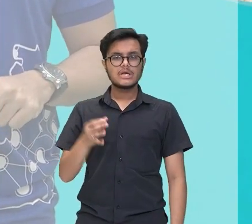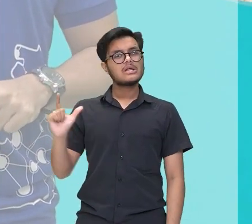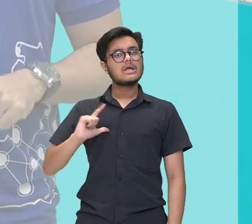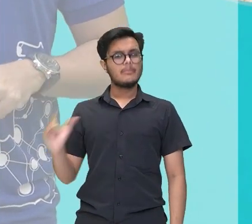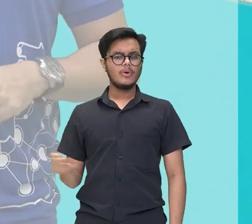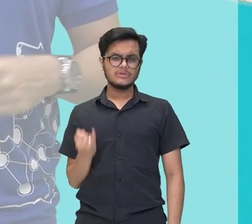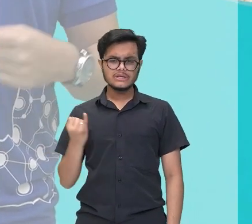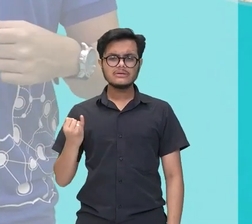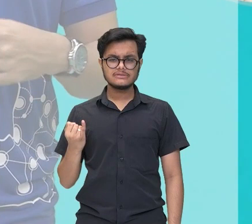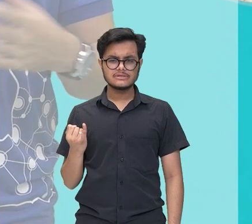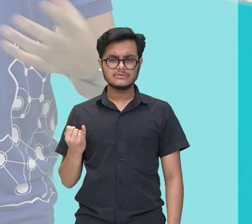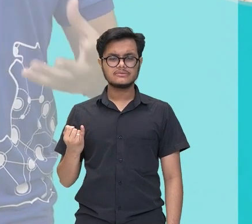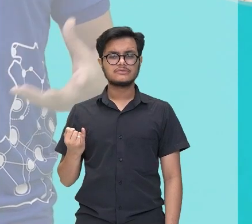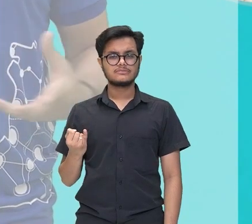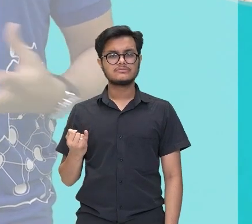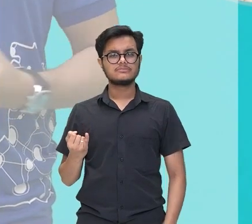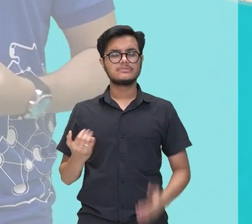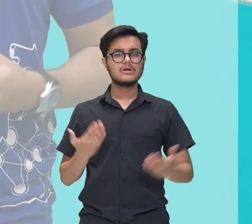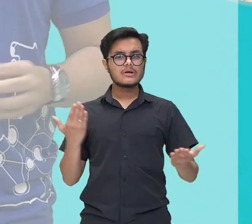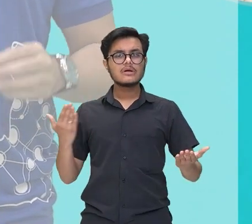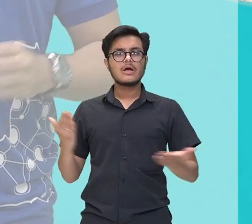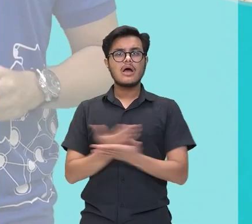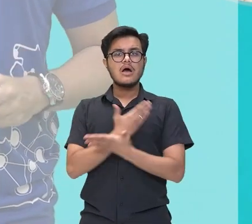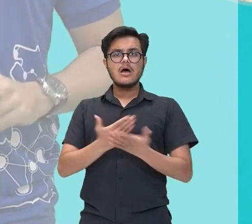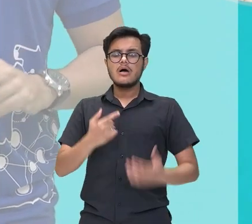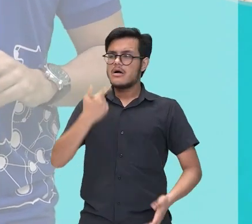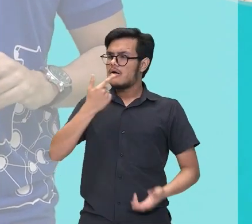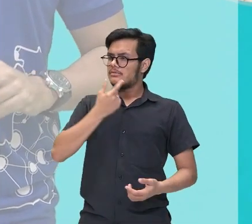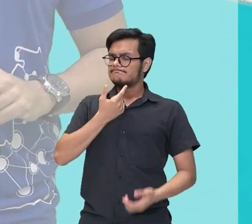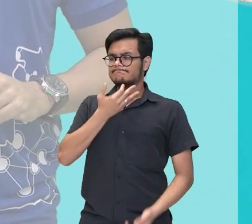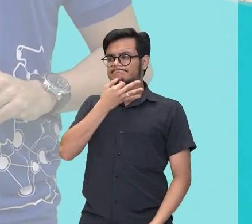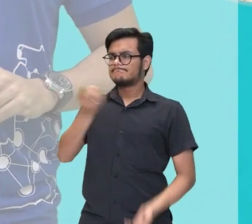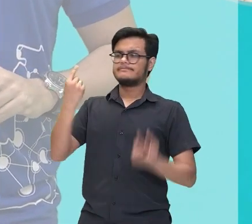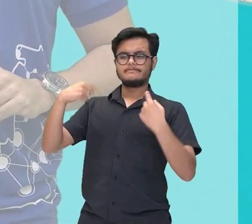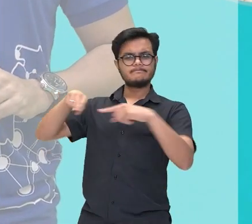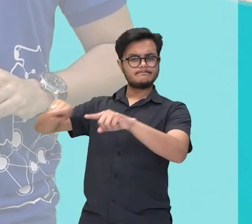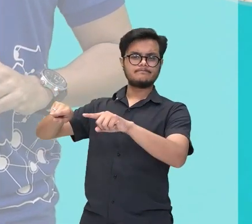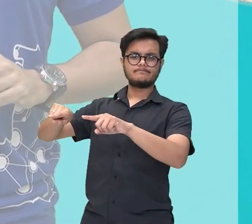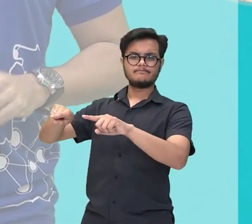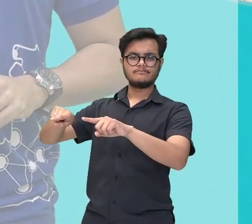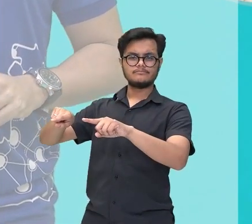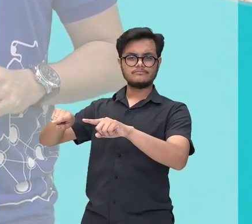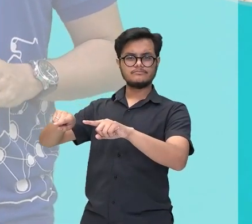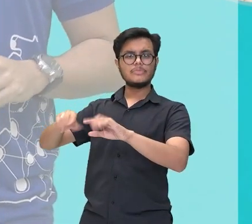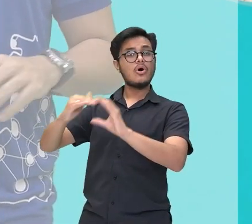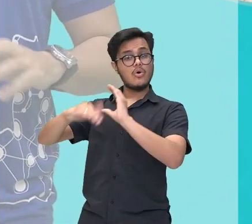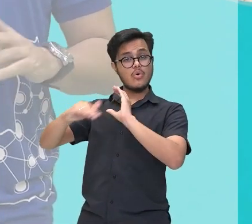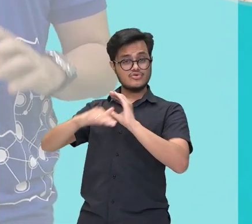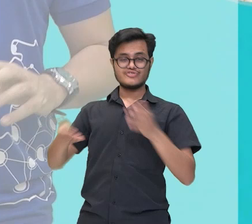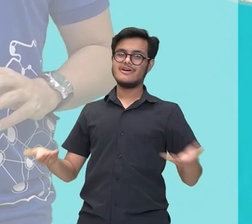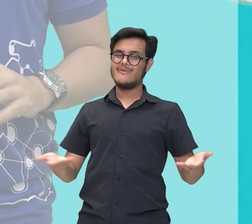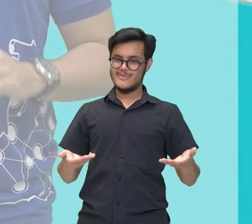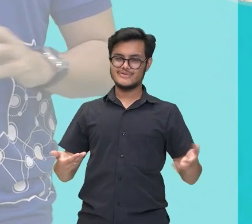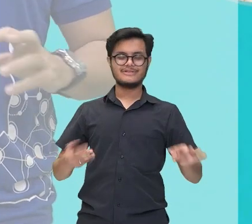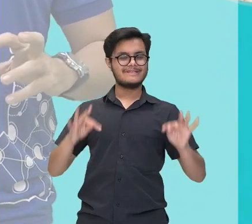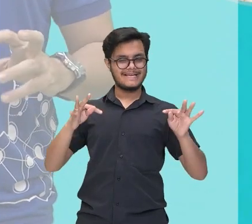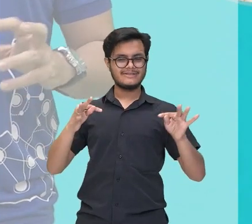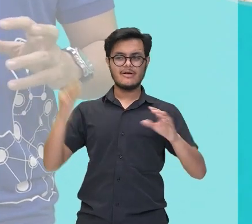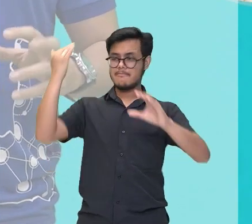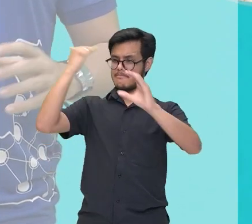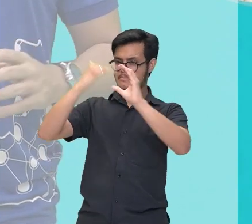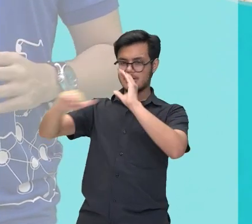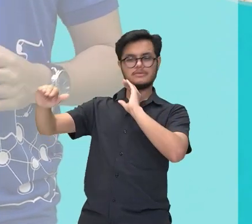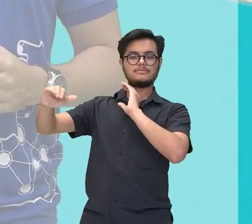efeitos, né? Então, a maioria dessas reclamações hoje elas são feitas de forma digital. Manda um e-mail, né,